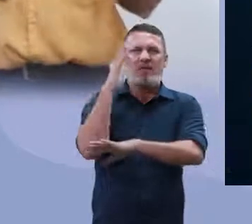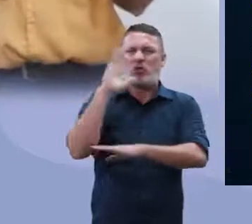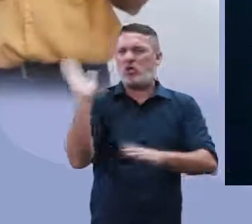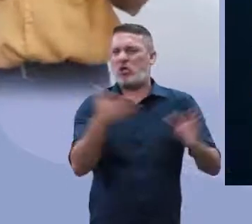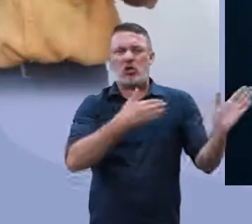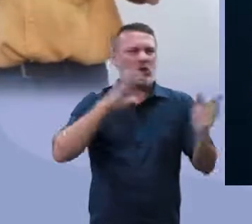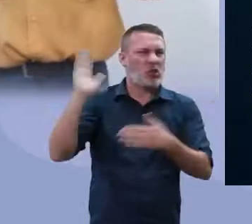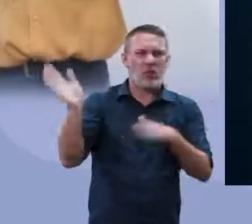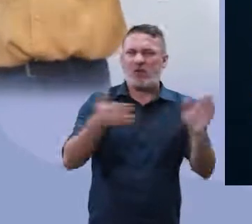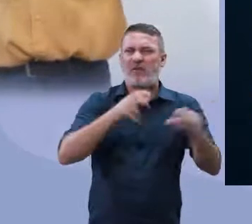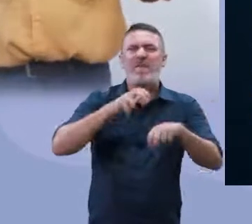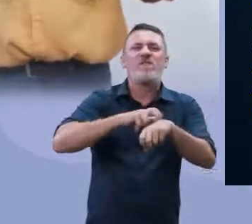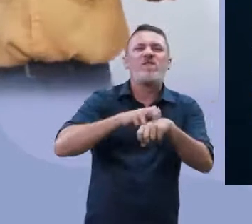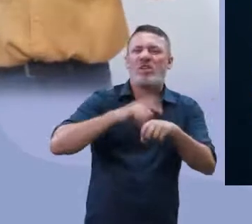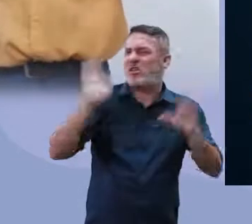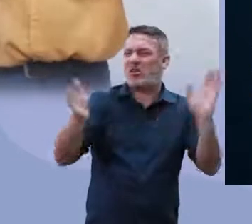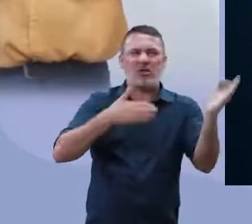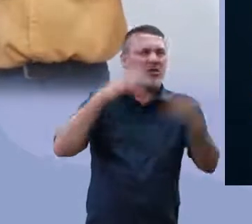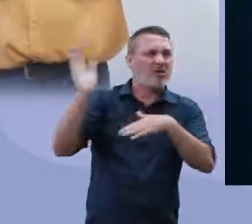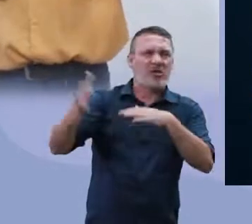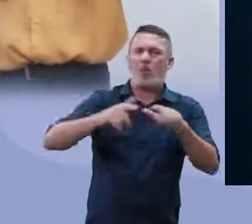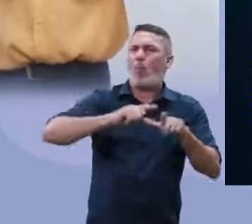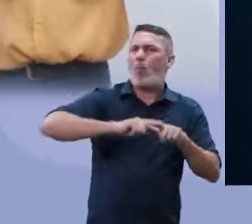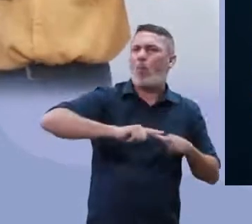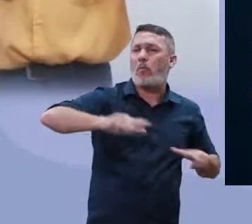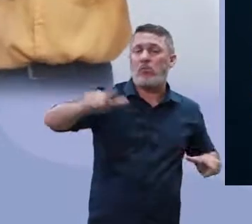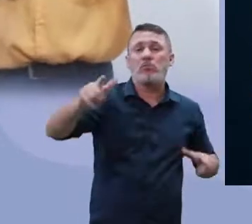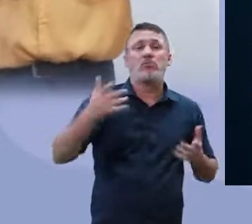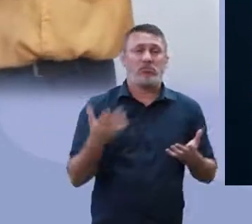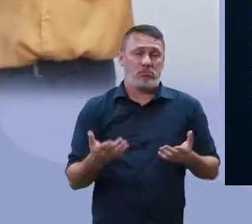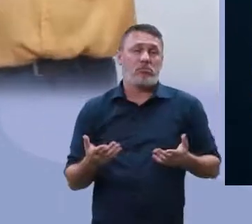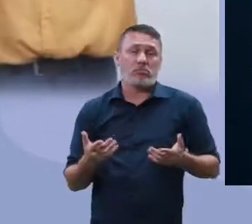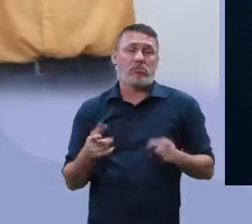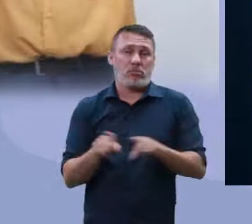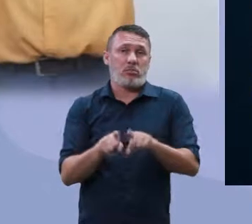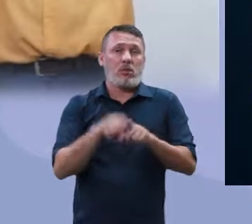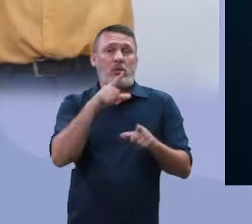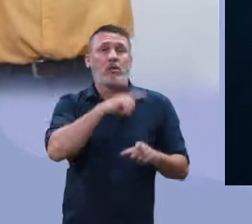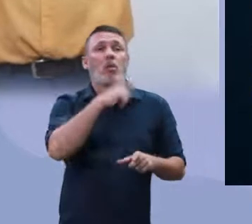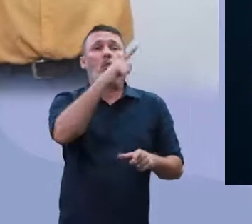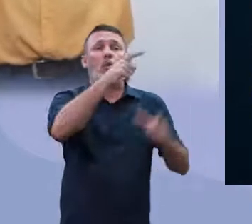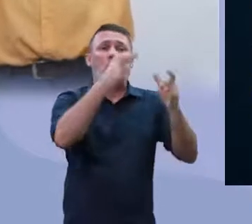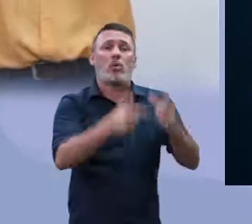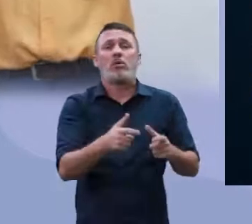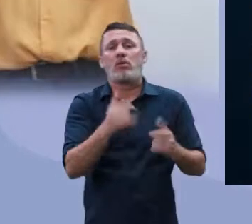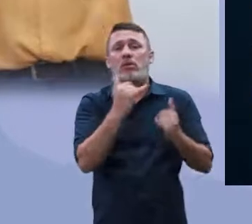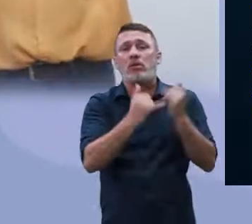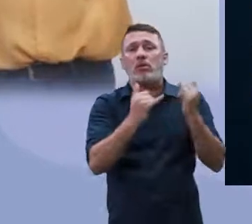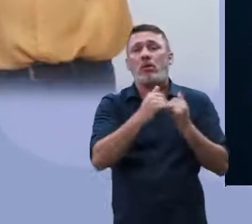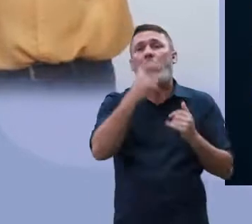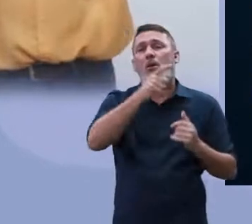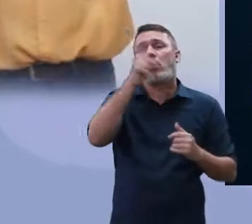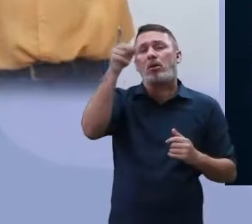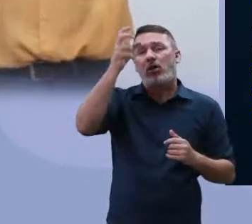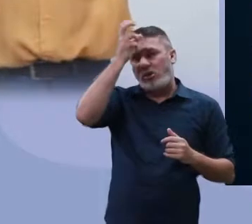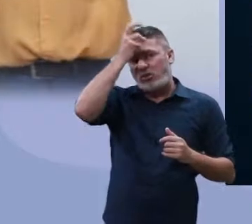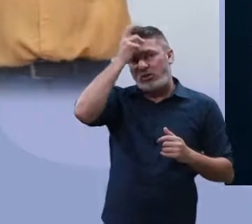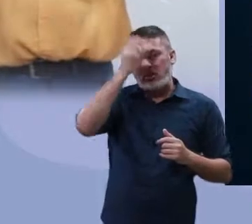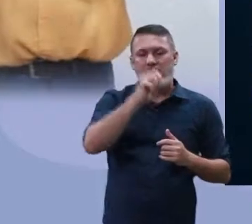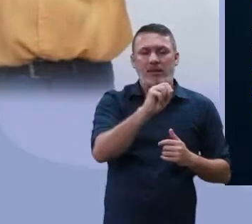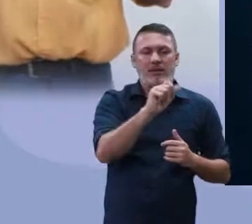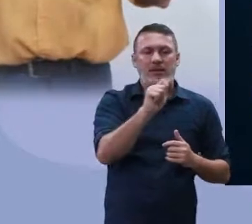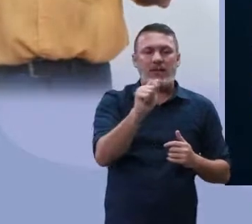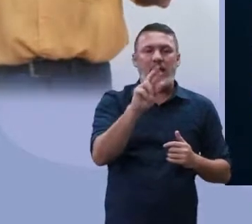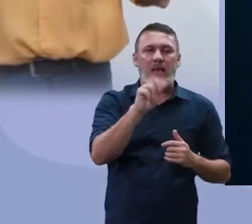Temos um problema de desertificação que está acontecendo no Sahel, né, pegando ali entre o deserto do Saara, né,